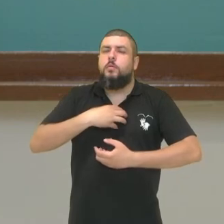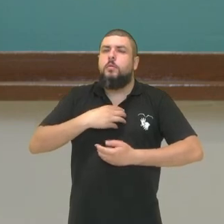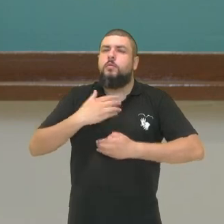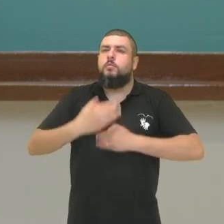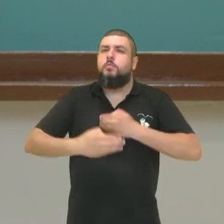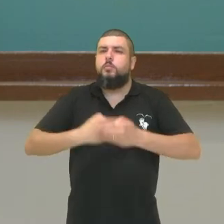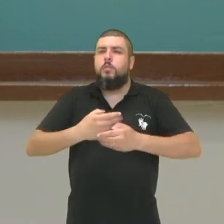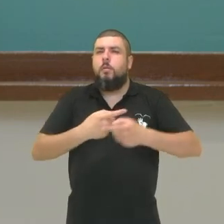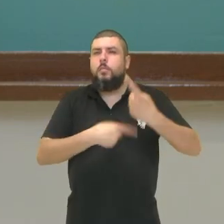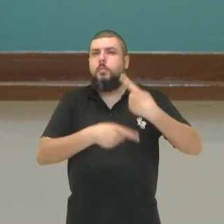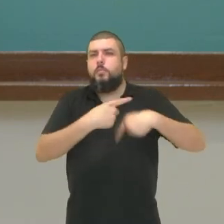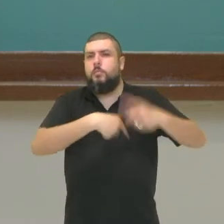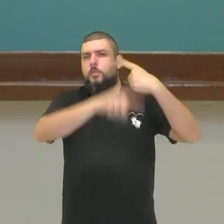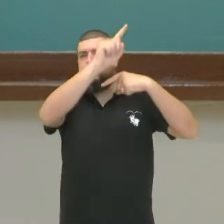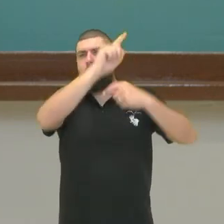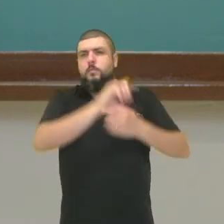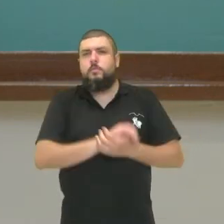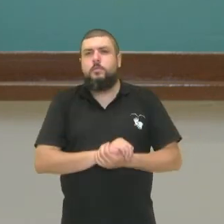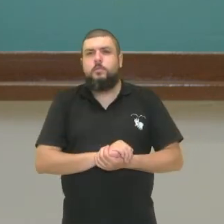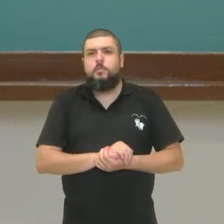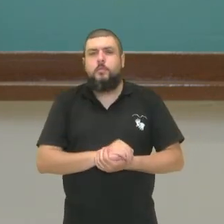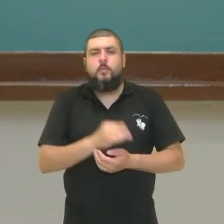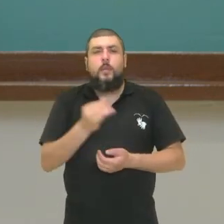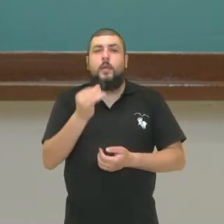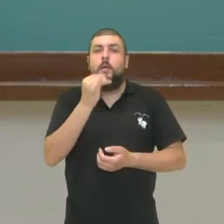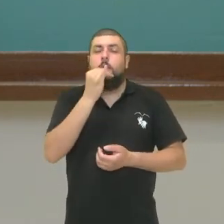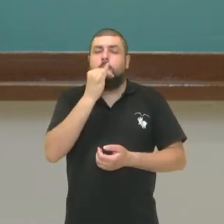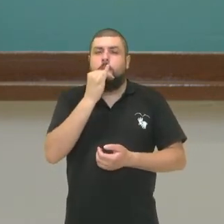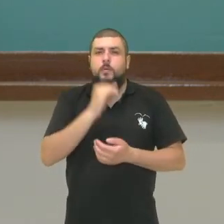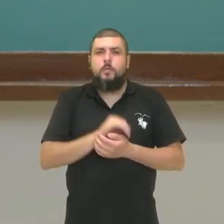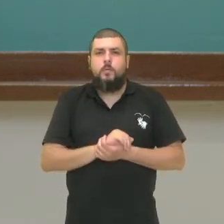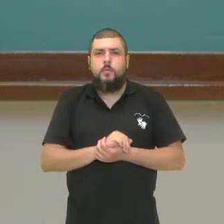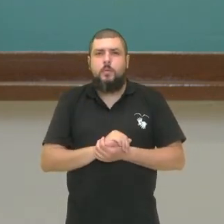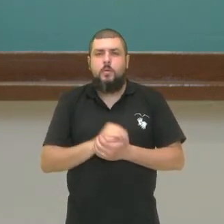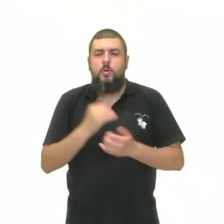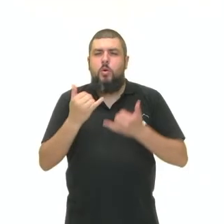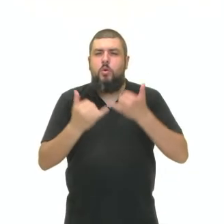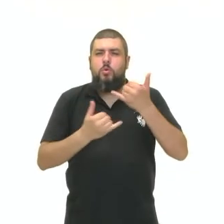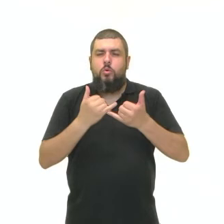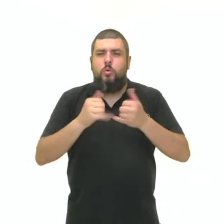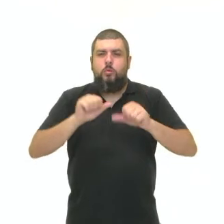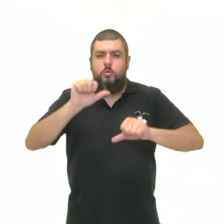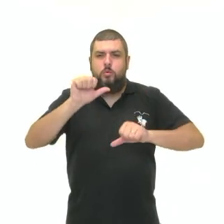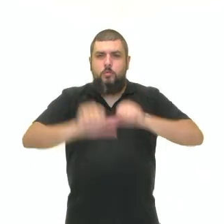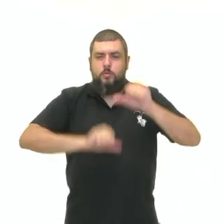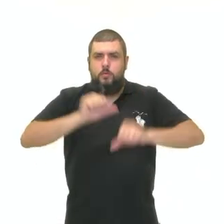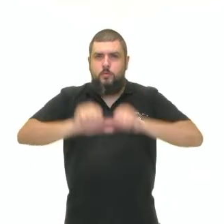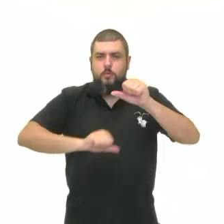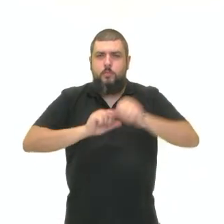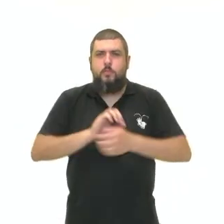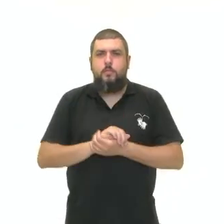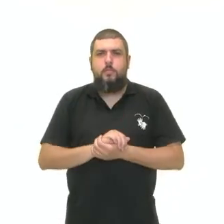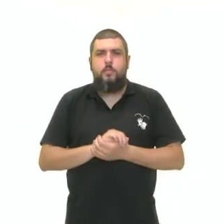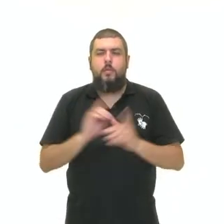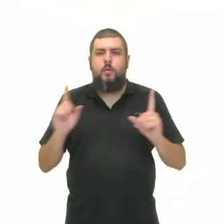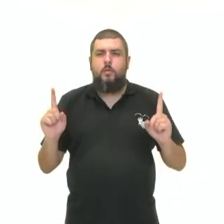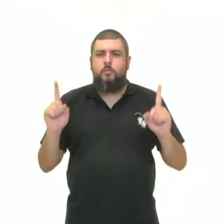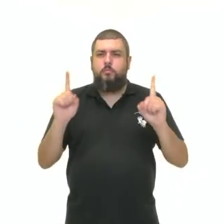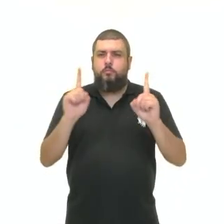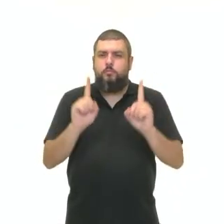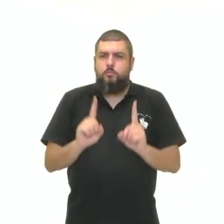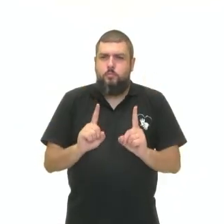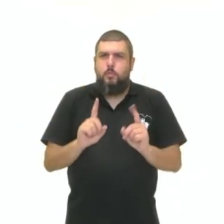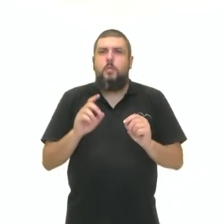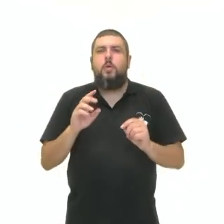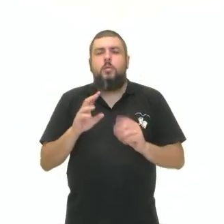desenvolvimento artístico. Exemplos: jogo do Transforma. 2 jogadores começam improvisando uma cena